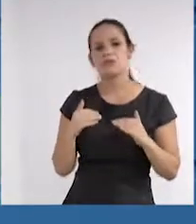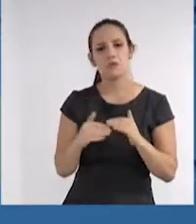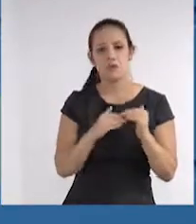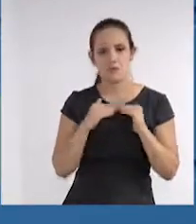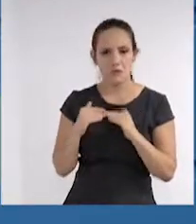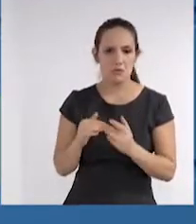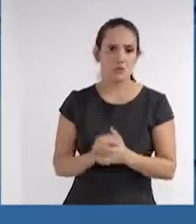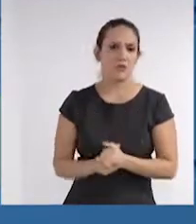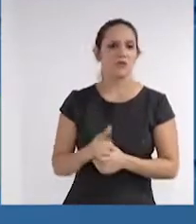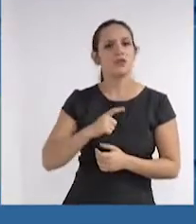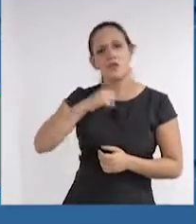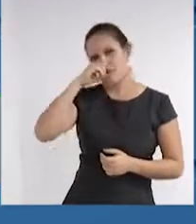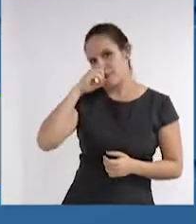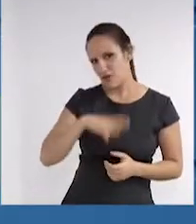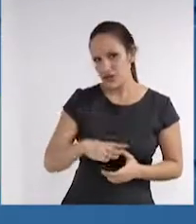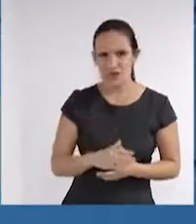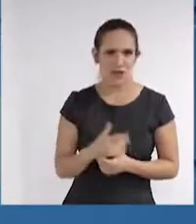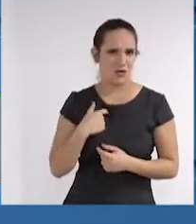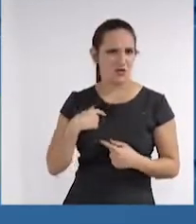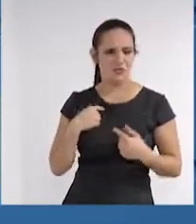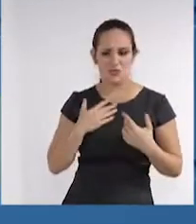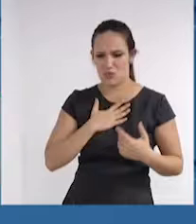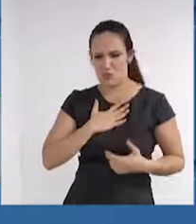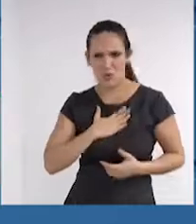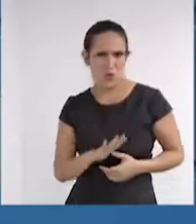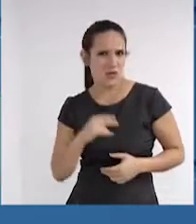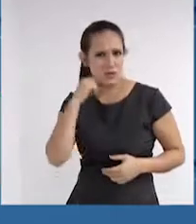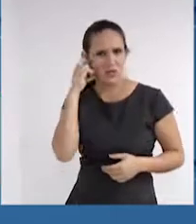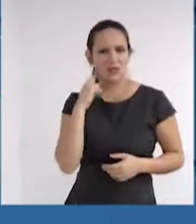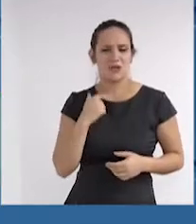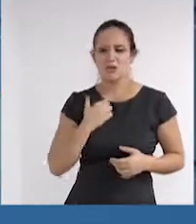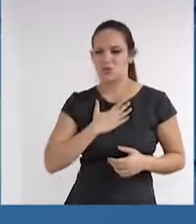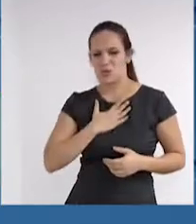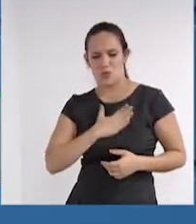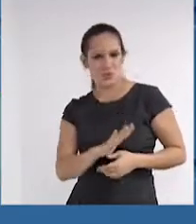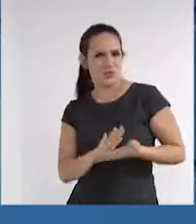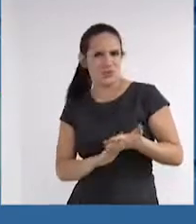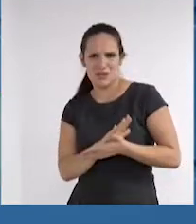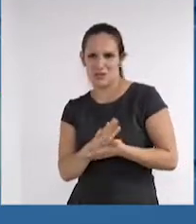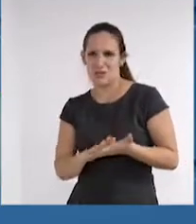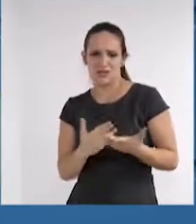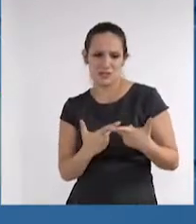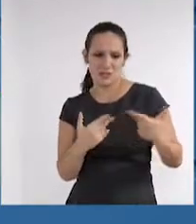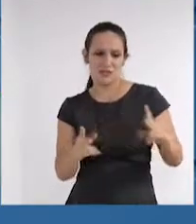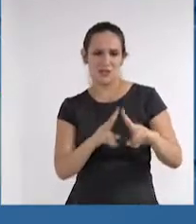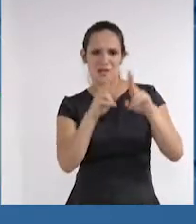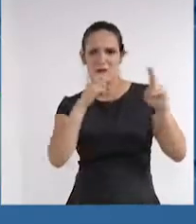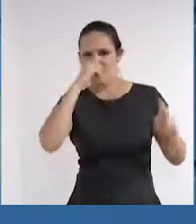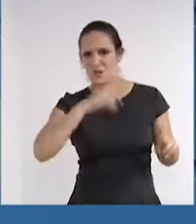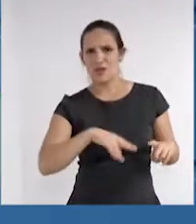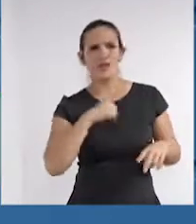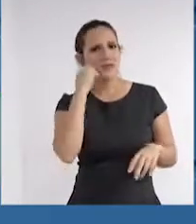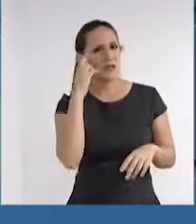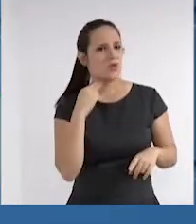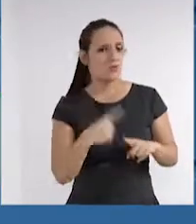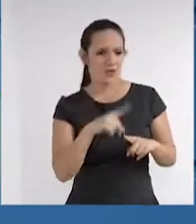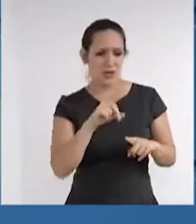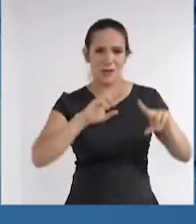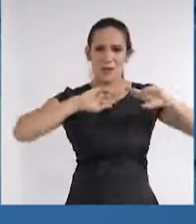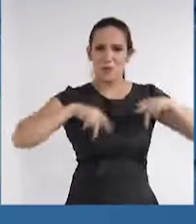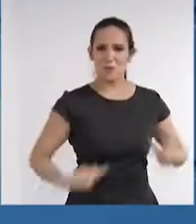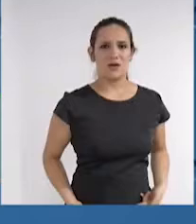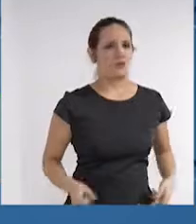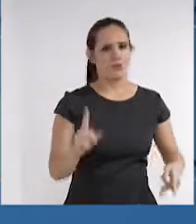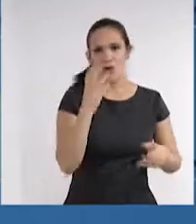concordo com o Pelourinho, concordo com o Chicote, eu não concordo com nada disso, porque são seres humanos e não